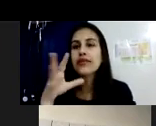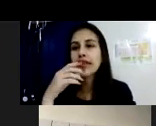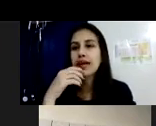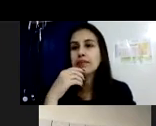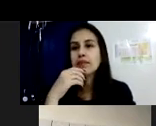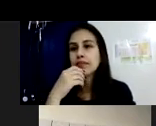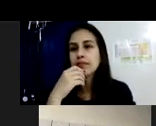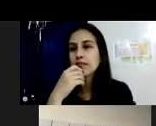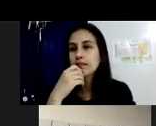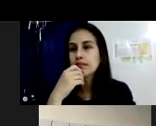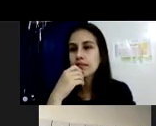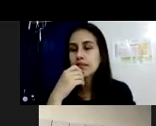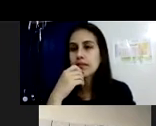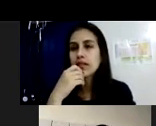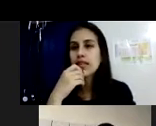posso evitar